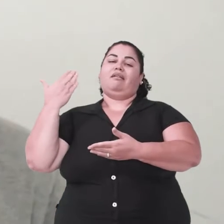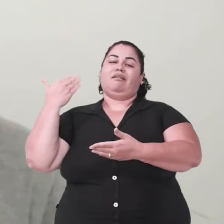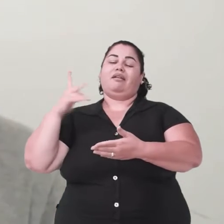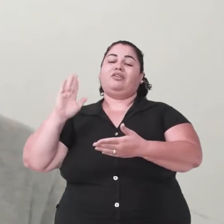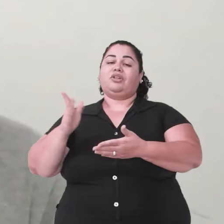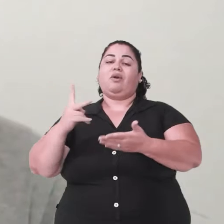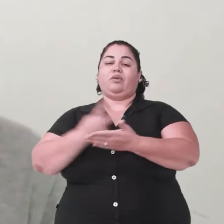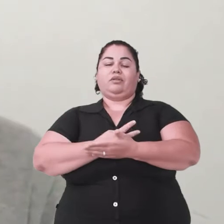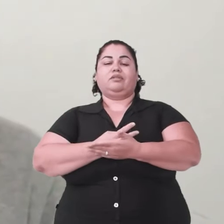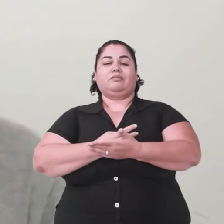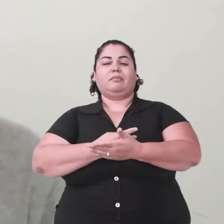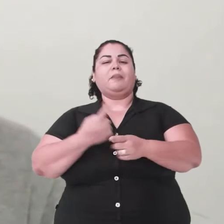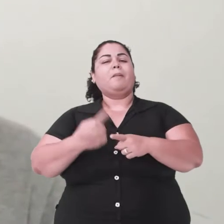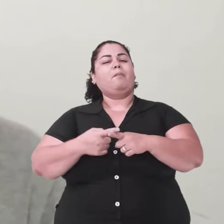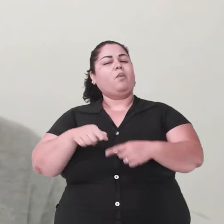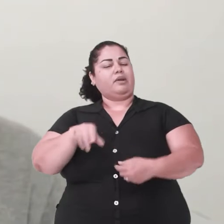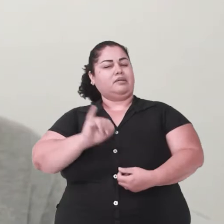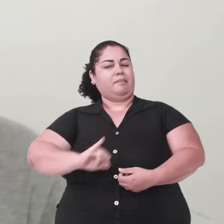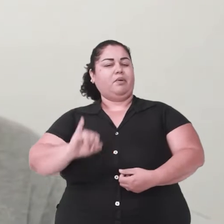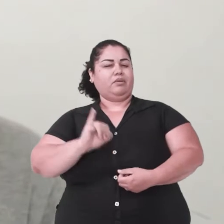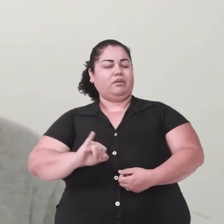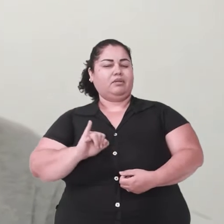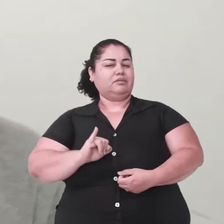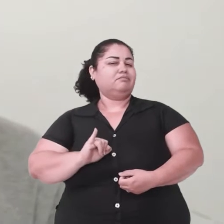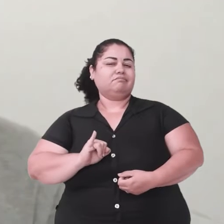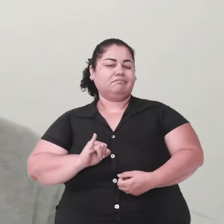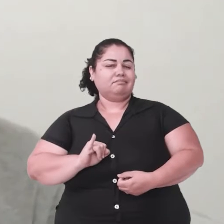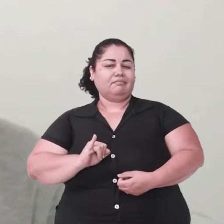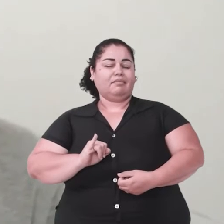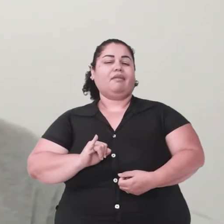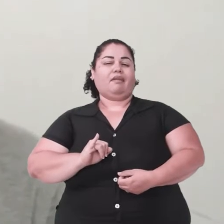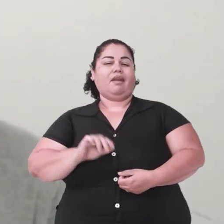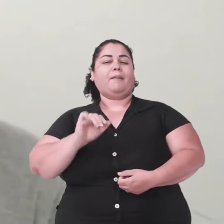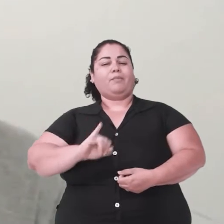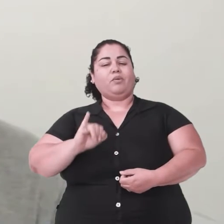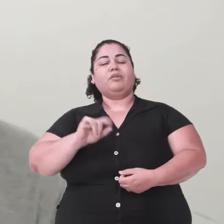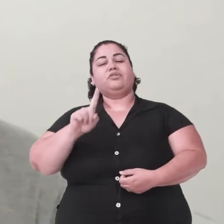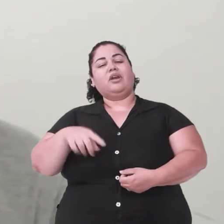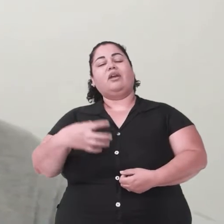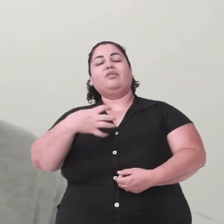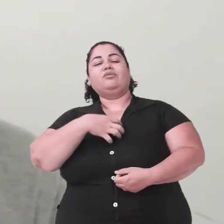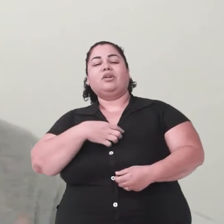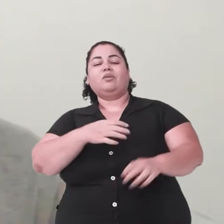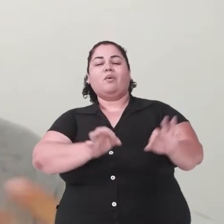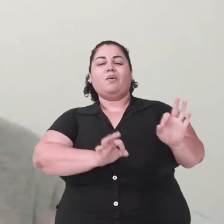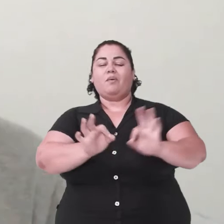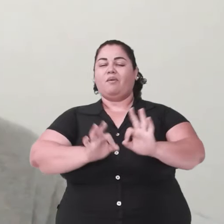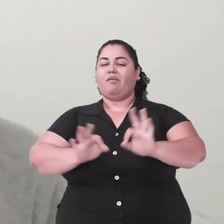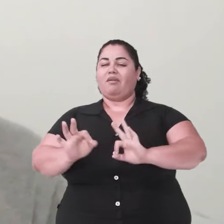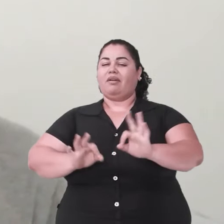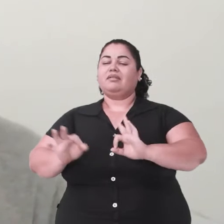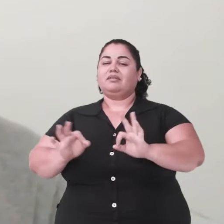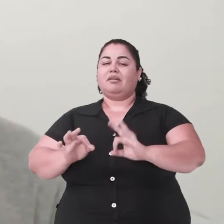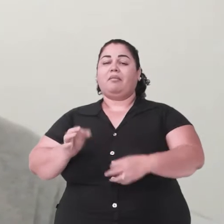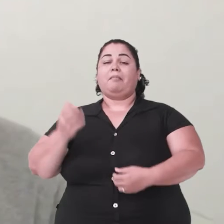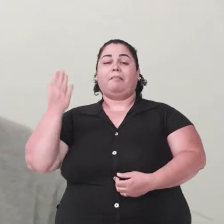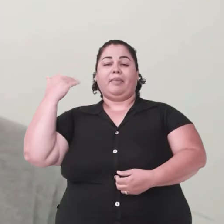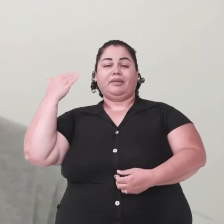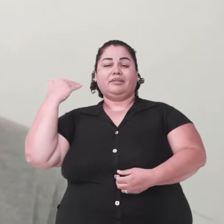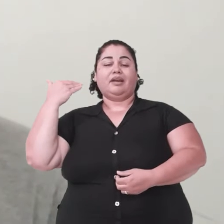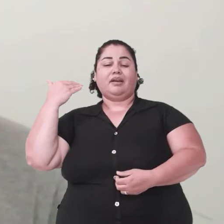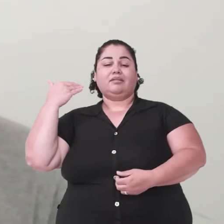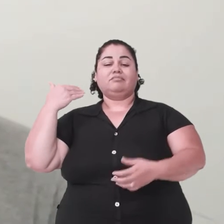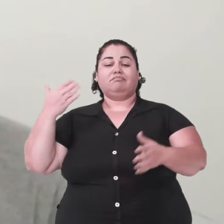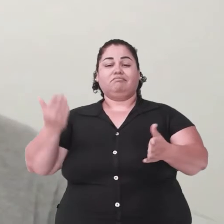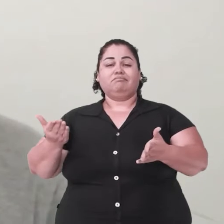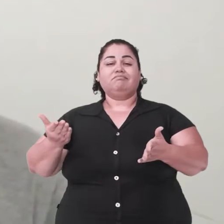históricas. Por que isso é importante? Porque isso é uma forma de organizar o